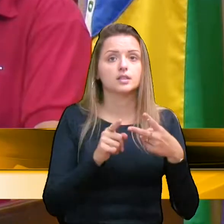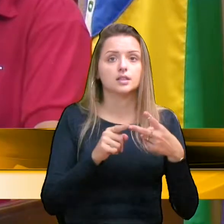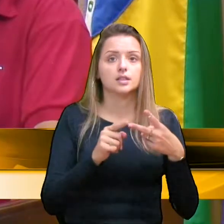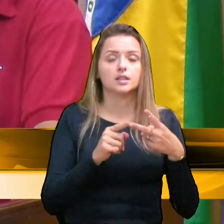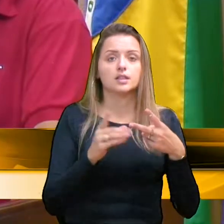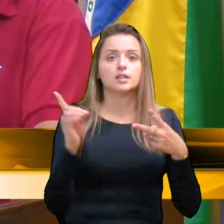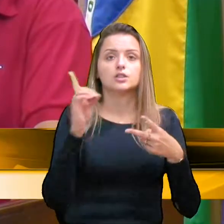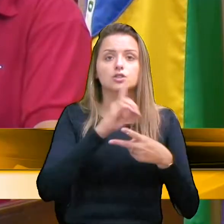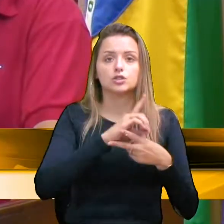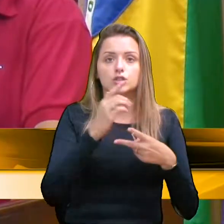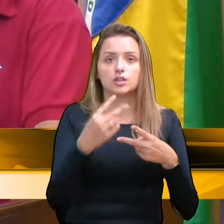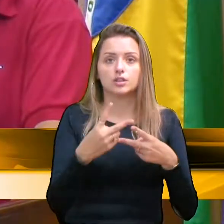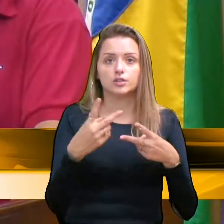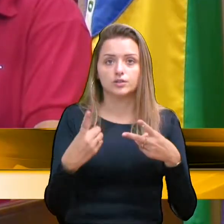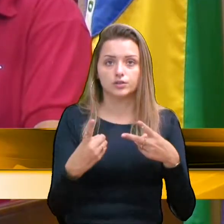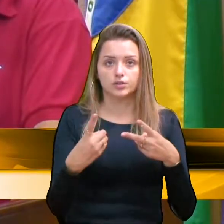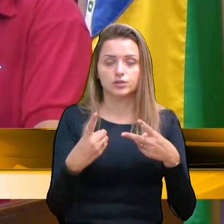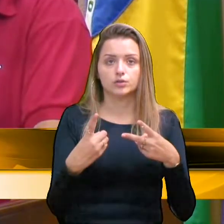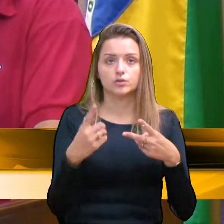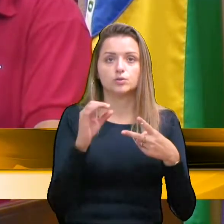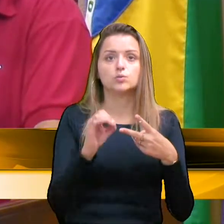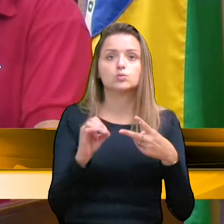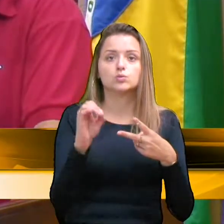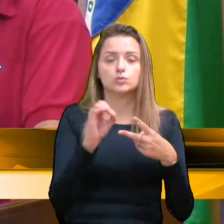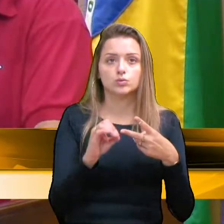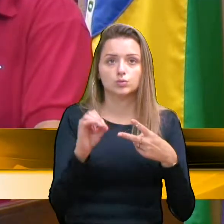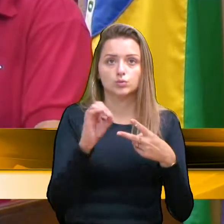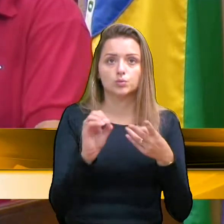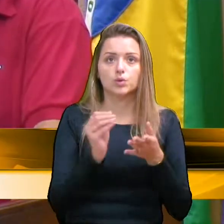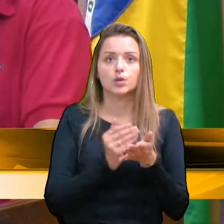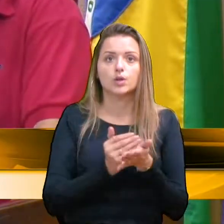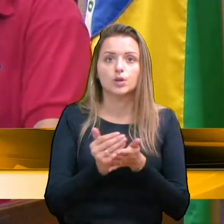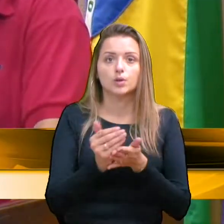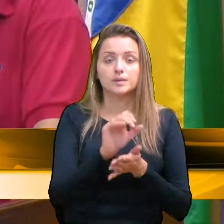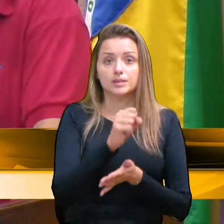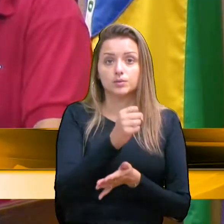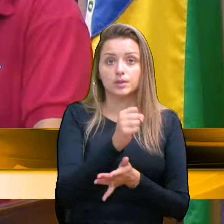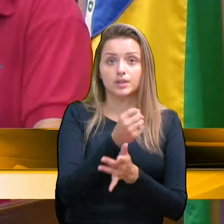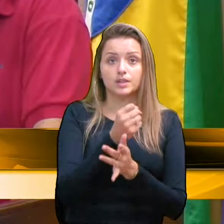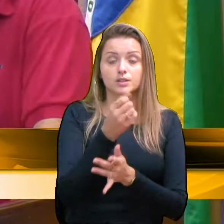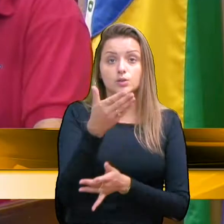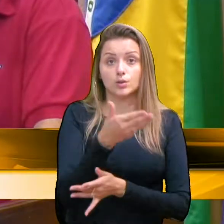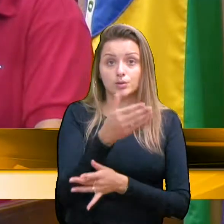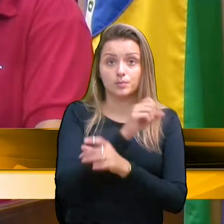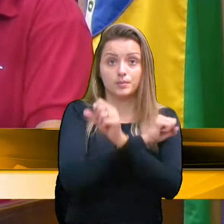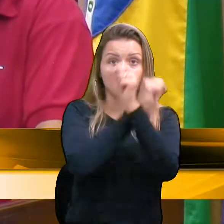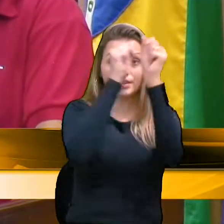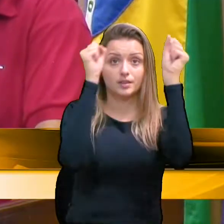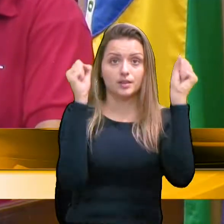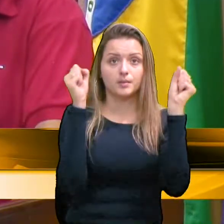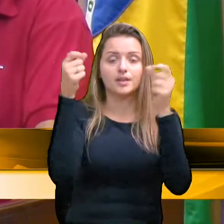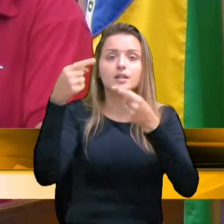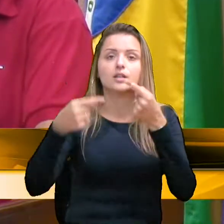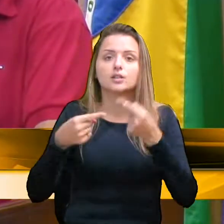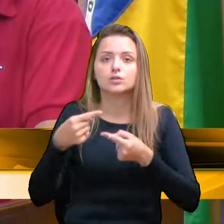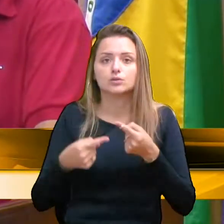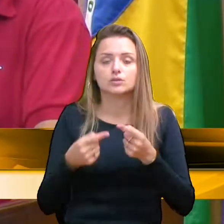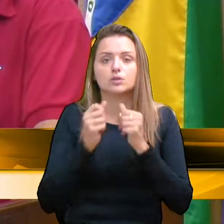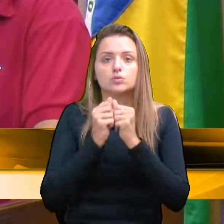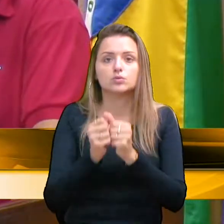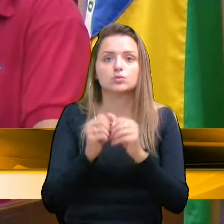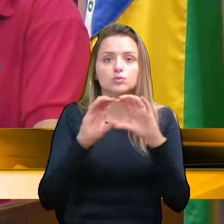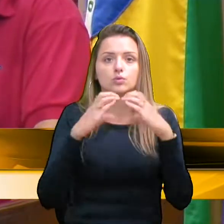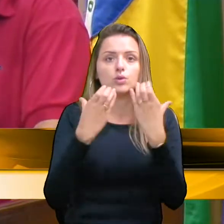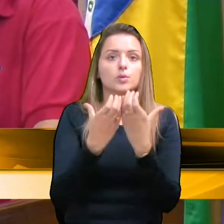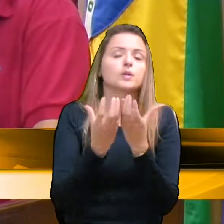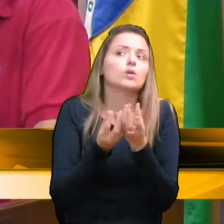seguinte, dia 21, aí começando às 8h30, a discussão com a comunidade caxiense de